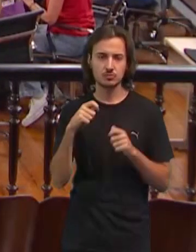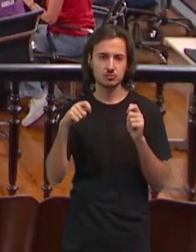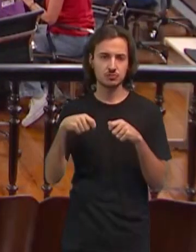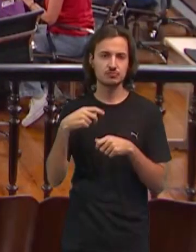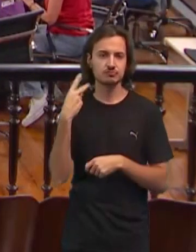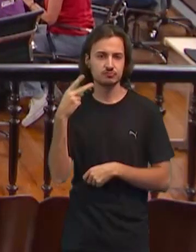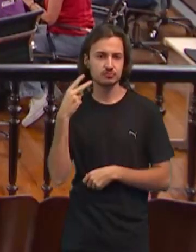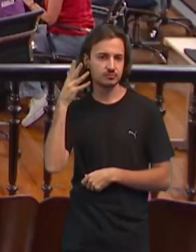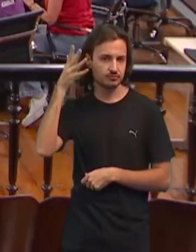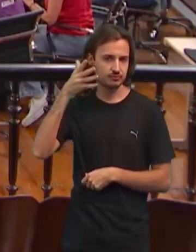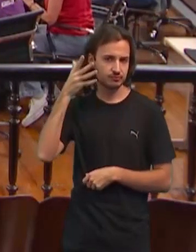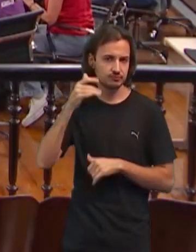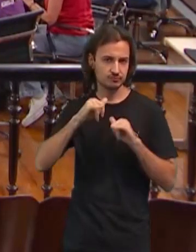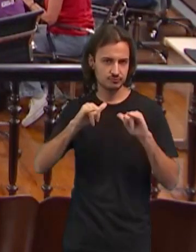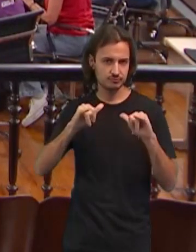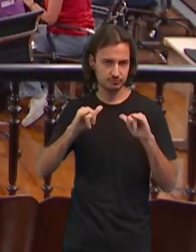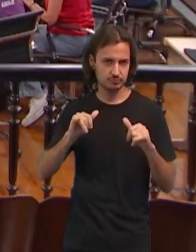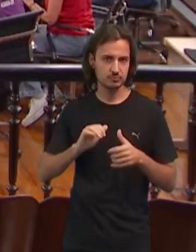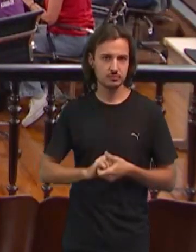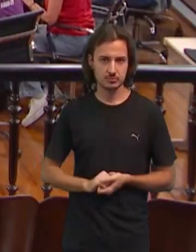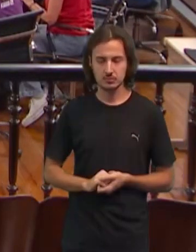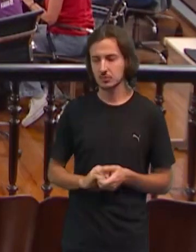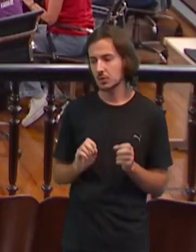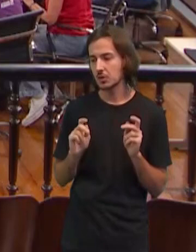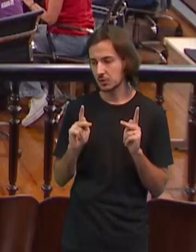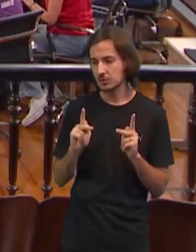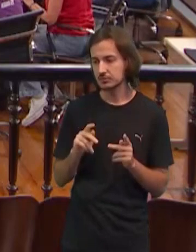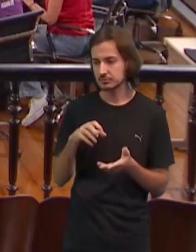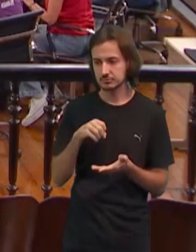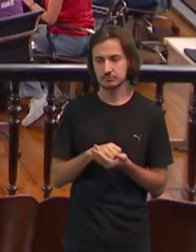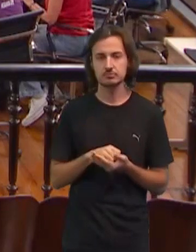antes. Muito bem, vereador, feita a manifestação.